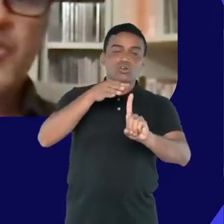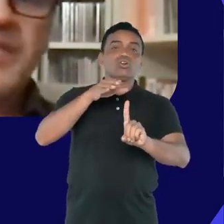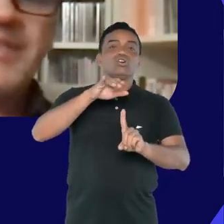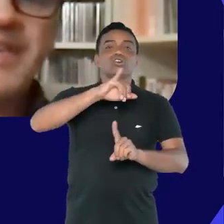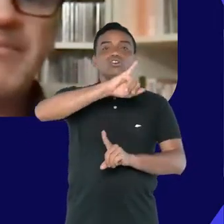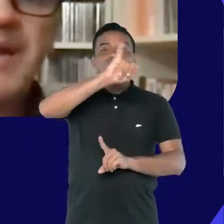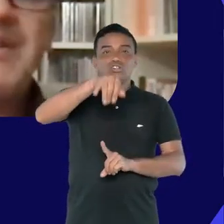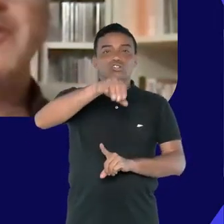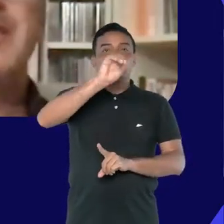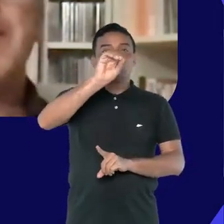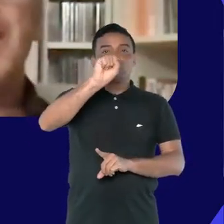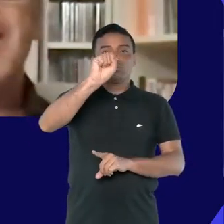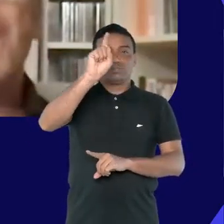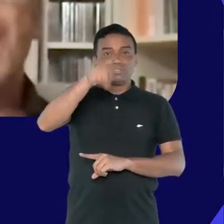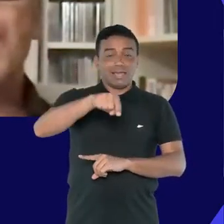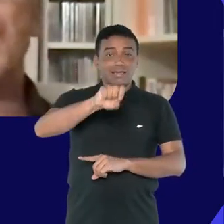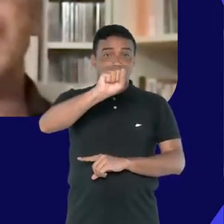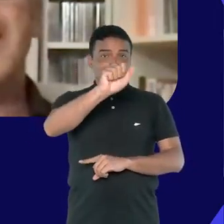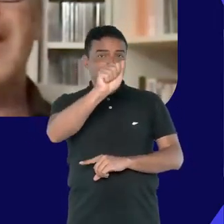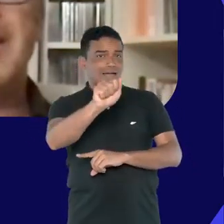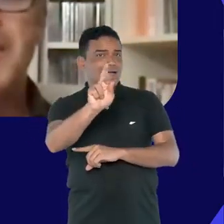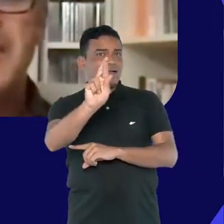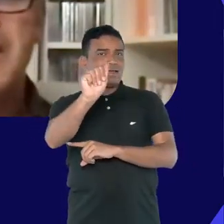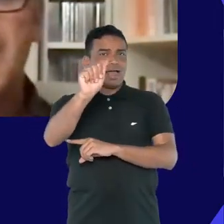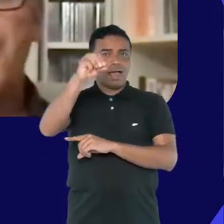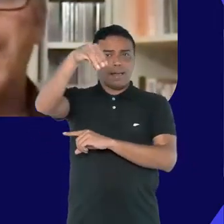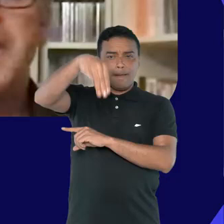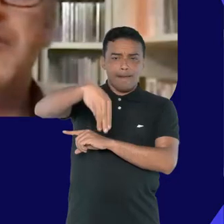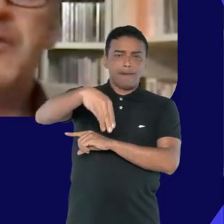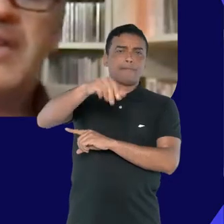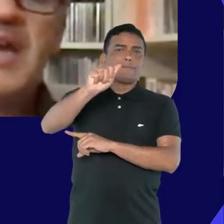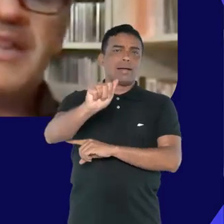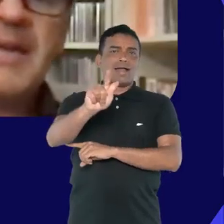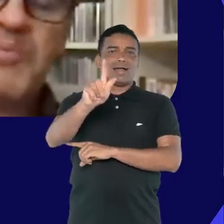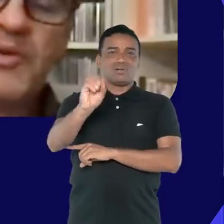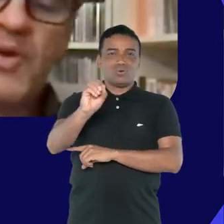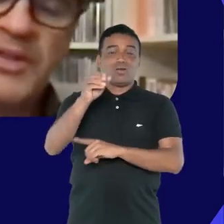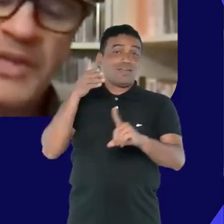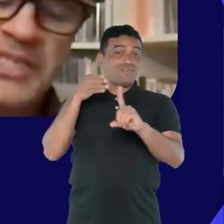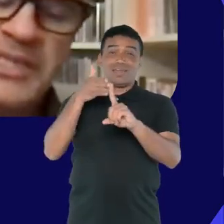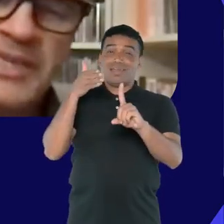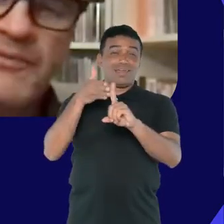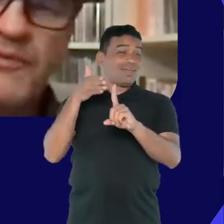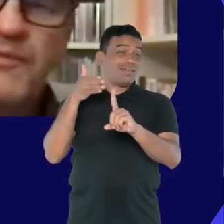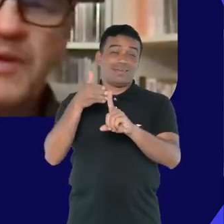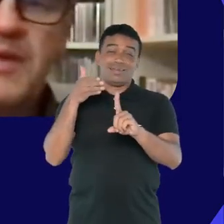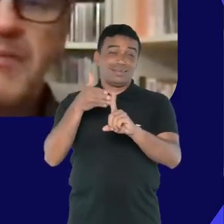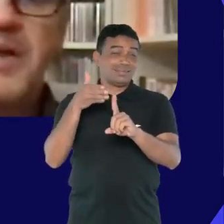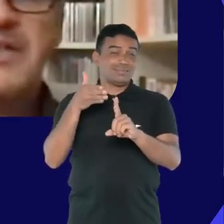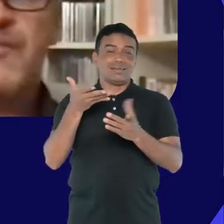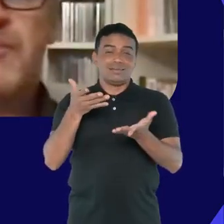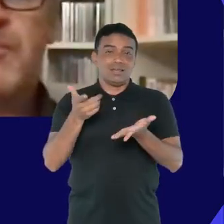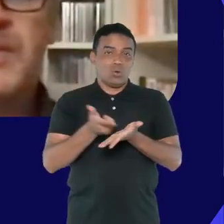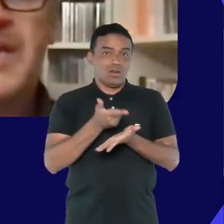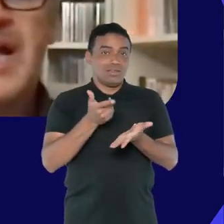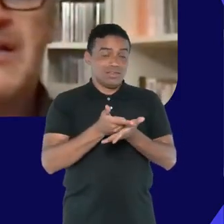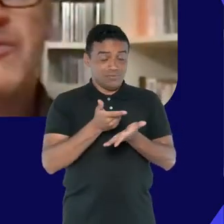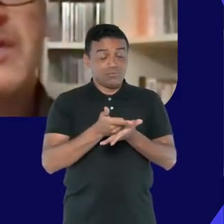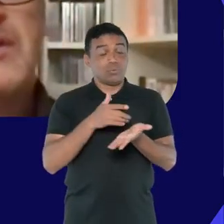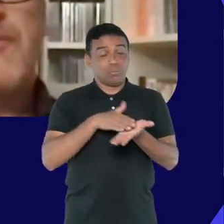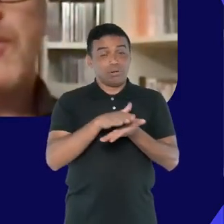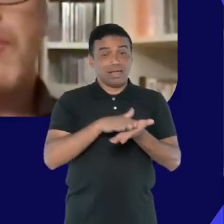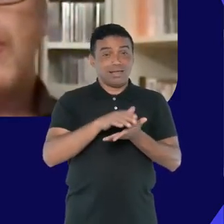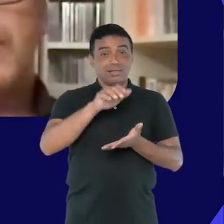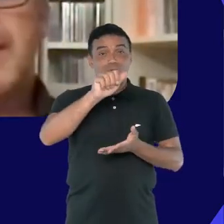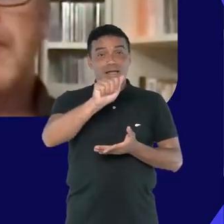Saramago. José Saramago, que também é um autor aqui bastante referido, até porque quando este livro, Abraço, foi